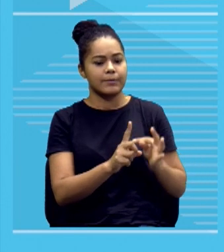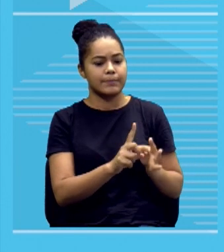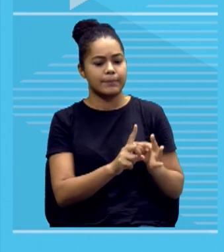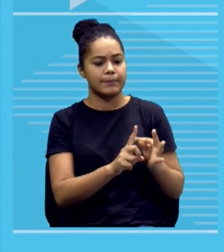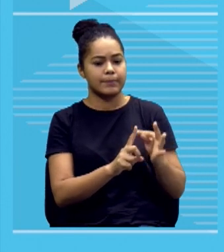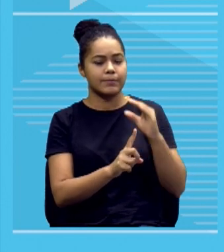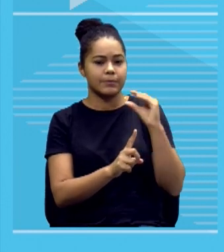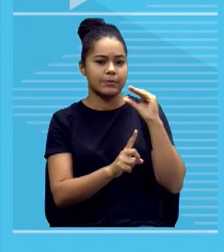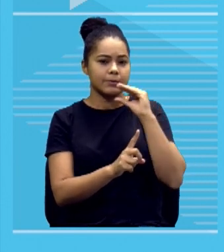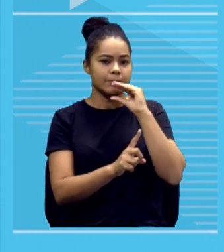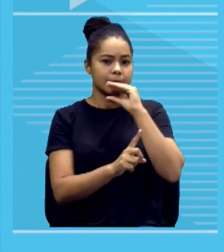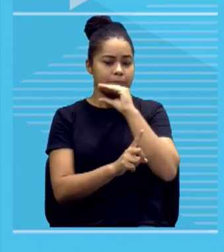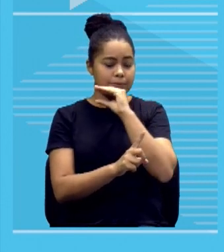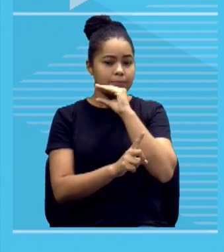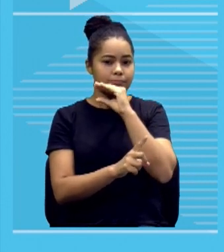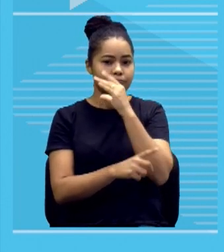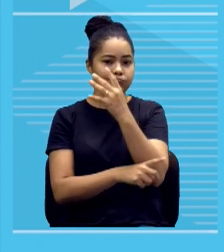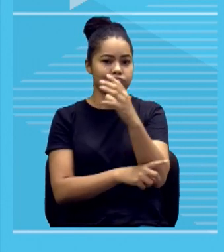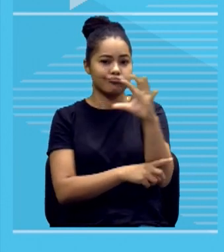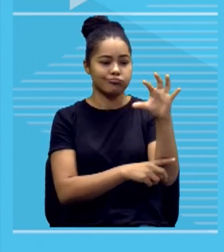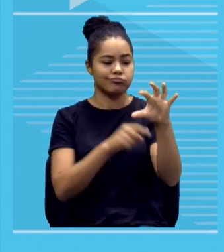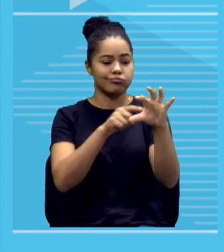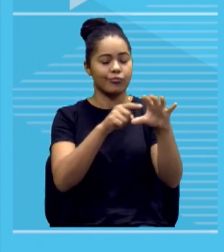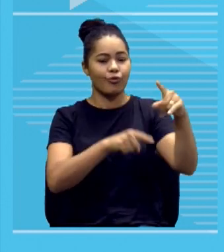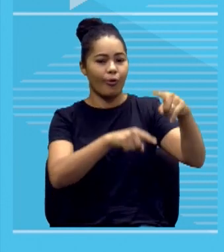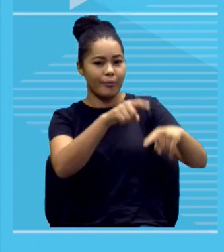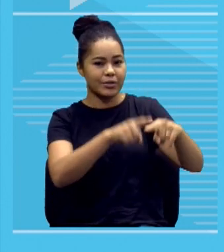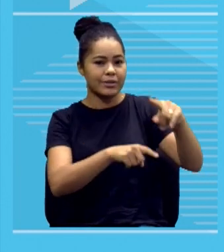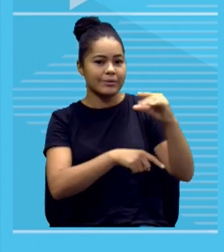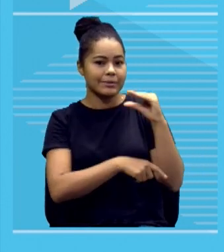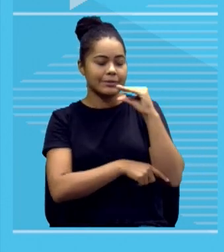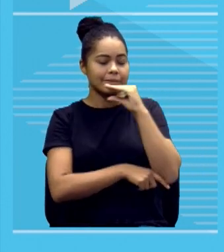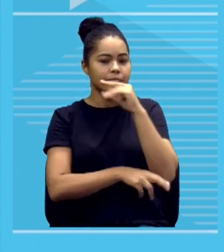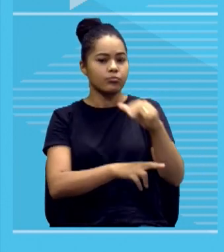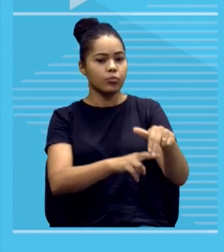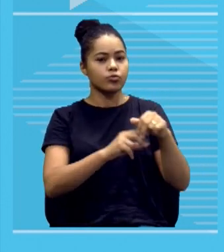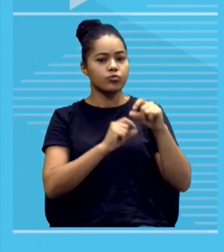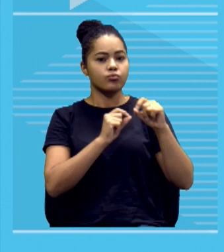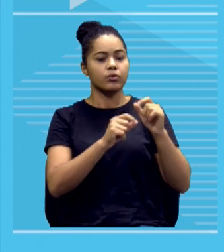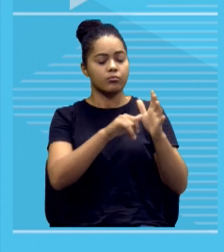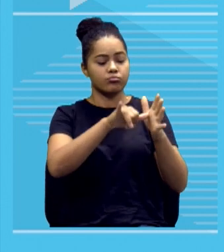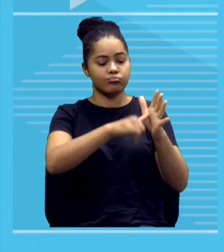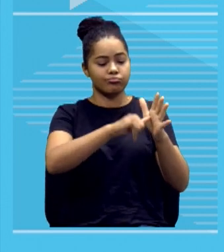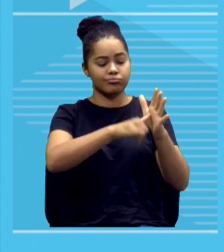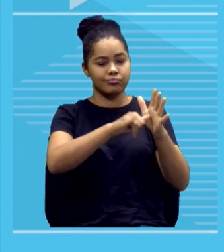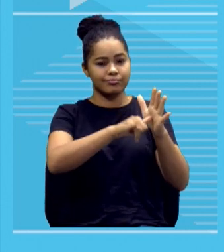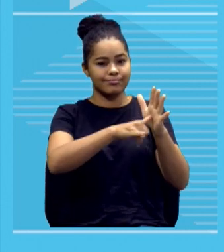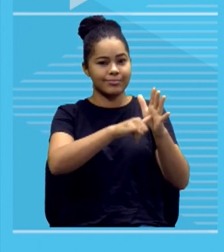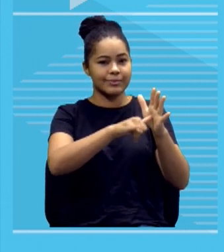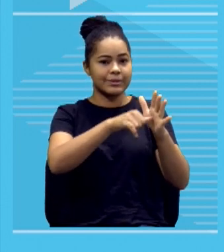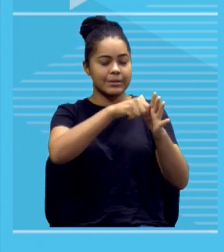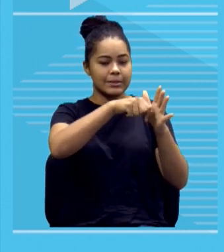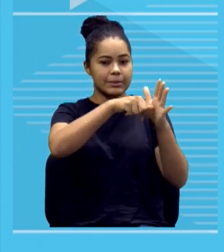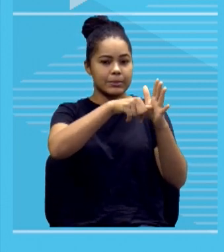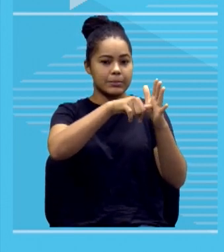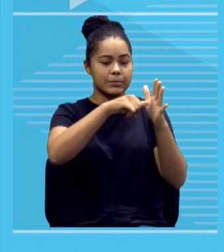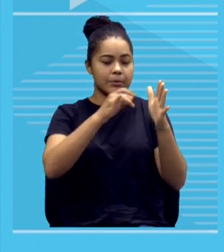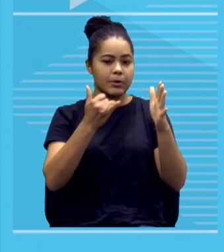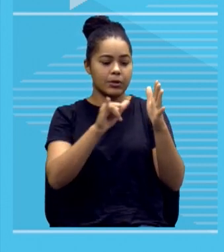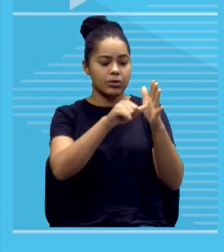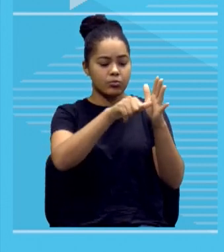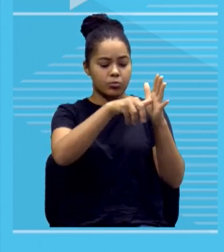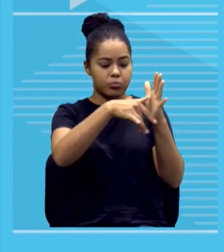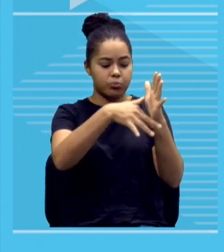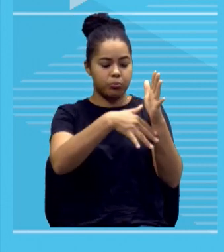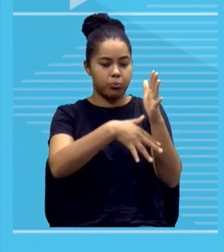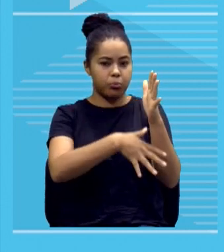Bom, obviamente, aquele ventilador vai esquentar. Por quê? Porque o motor está dissipando energia em forma de